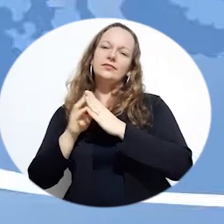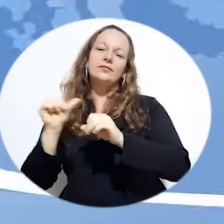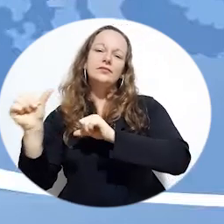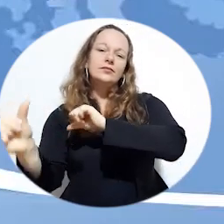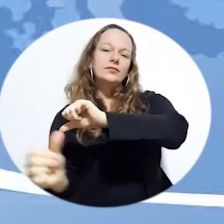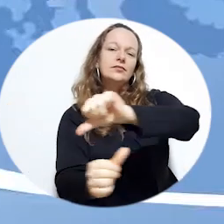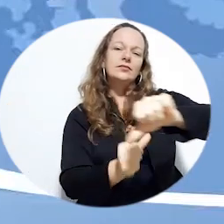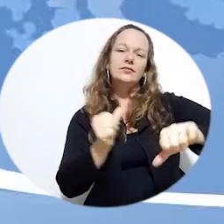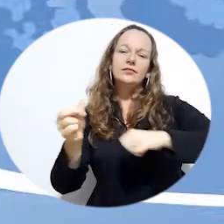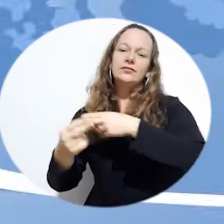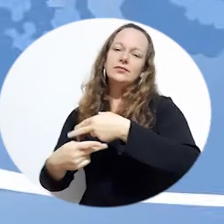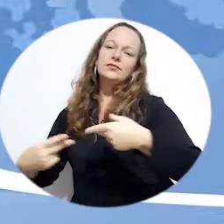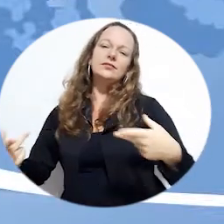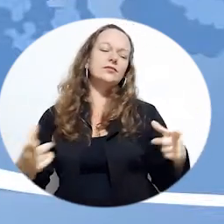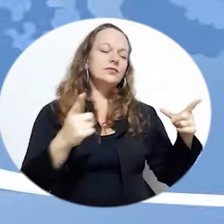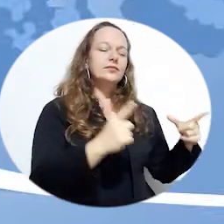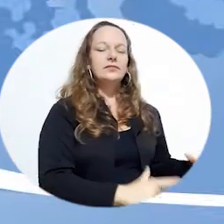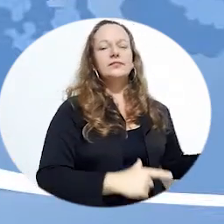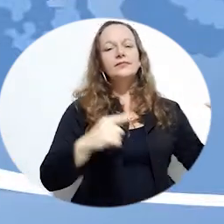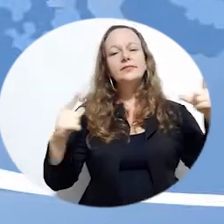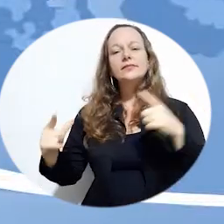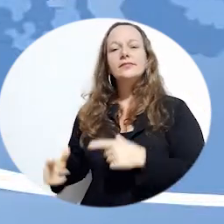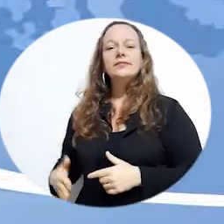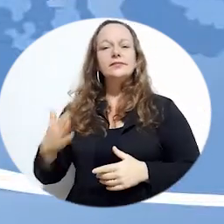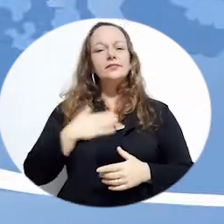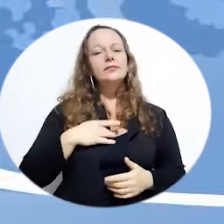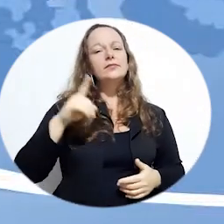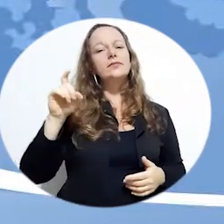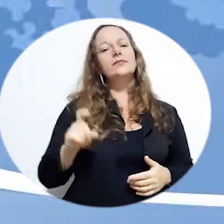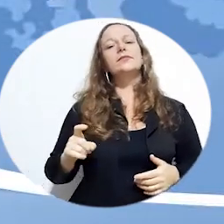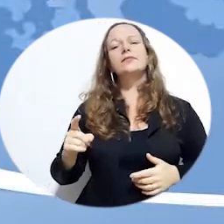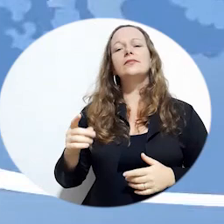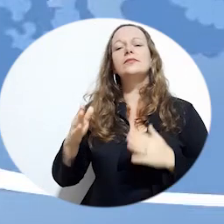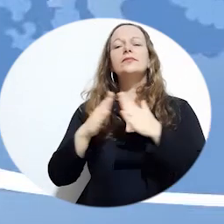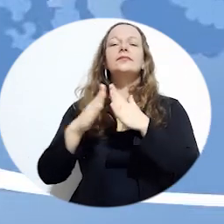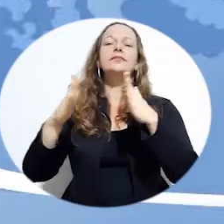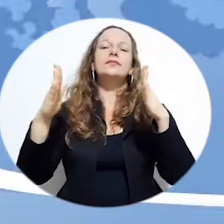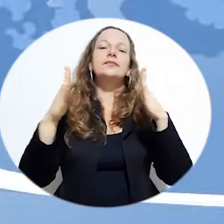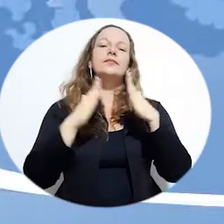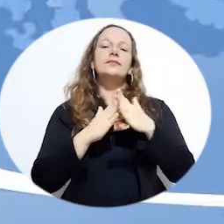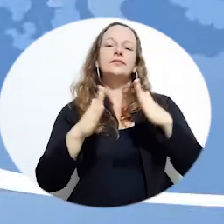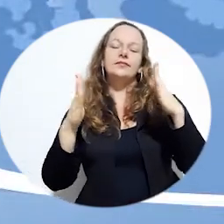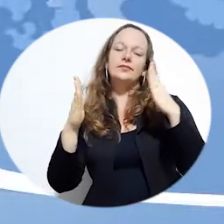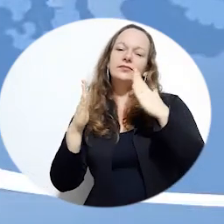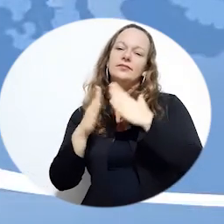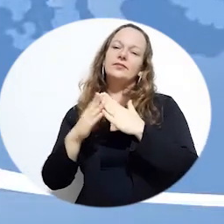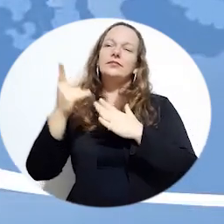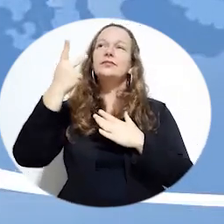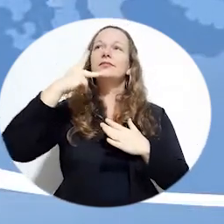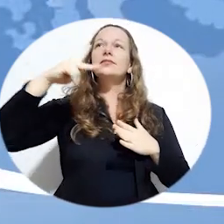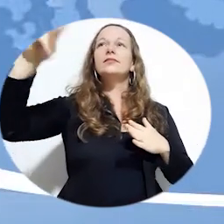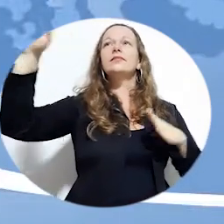lar. Mude as coisas de lugar, eu sou sua